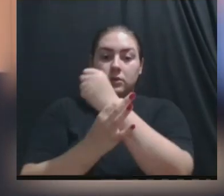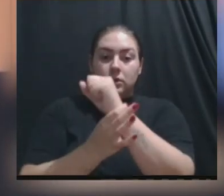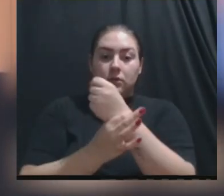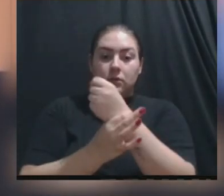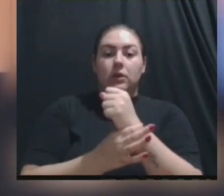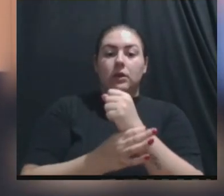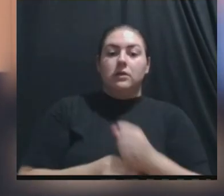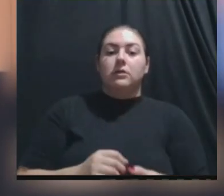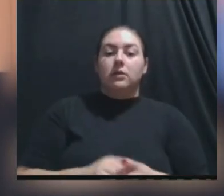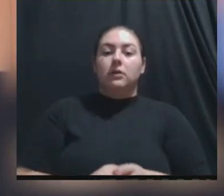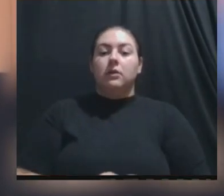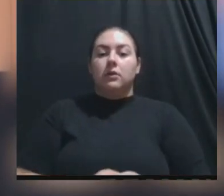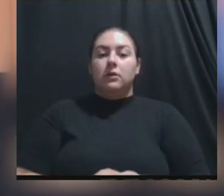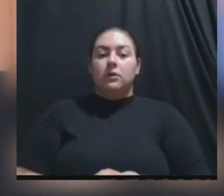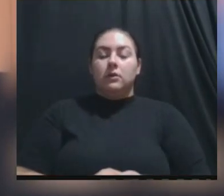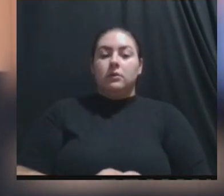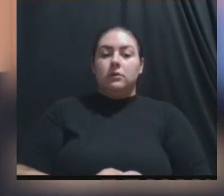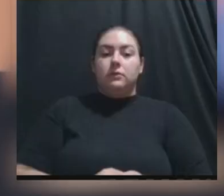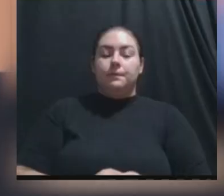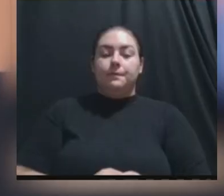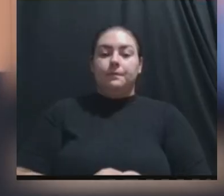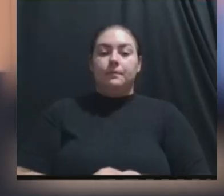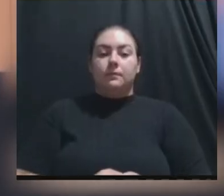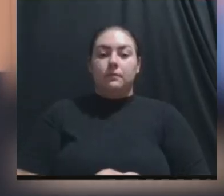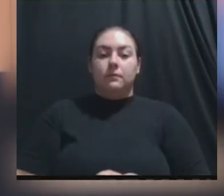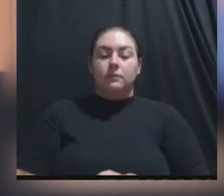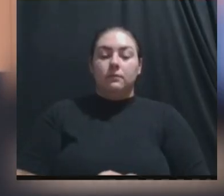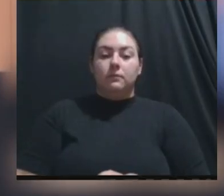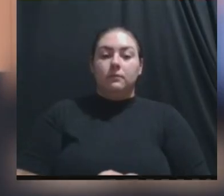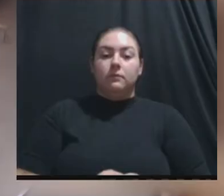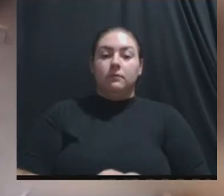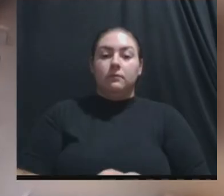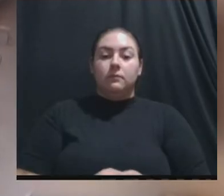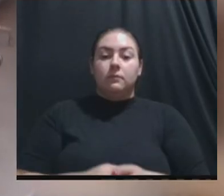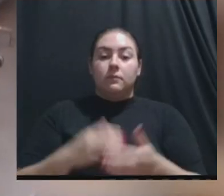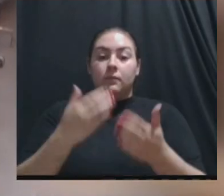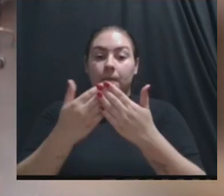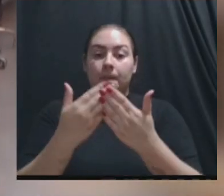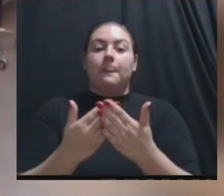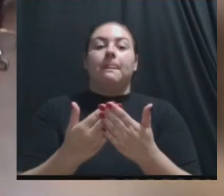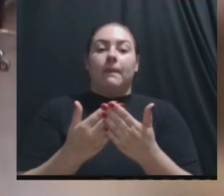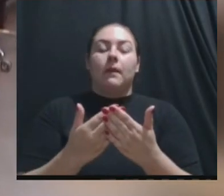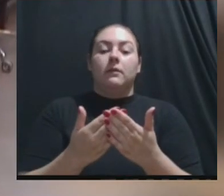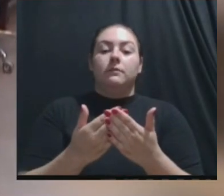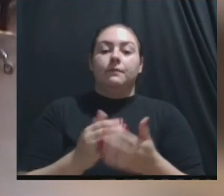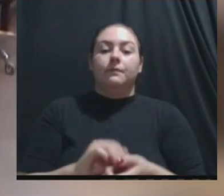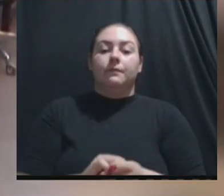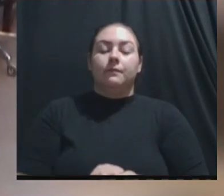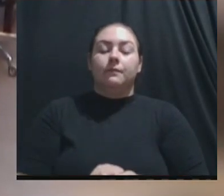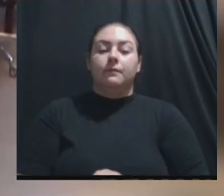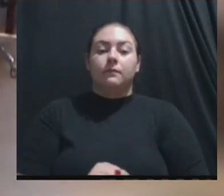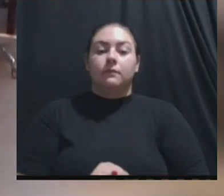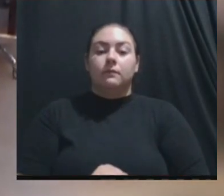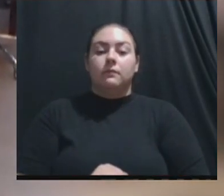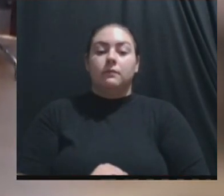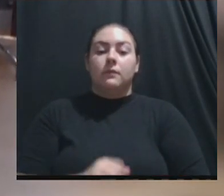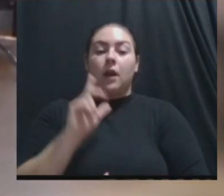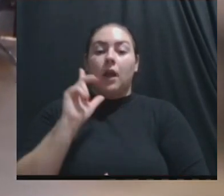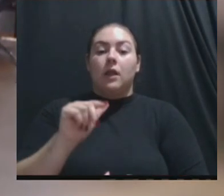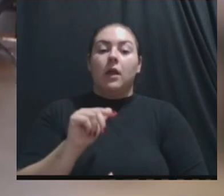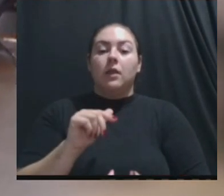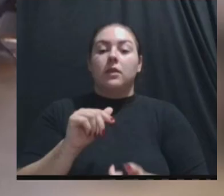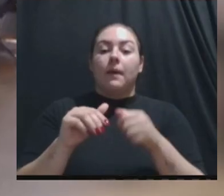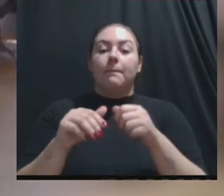gestão do patrimônio público e atendimento qualificado ao interesse coletivo. Após a audiência pública, os projetos seguem